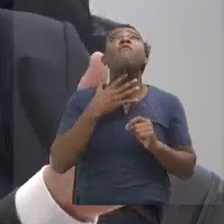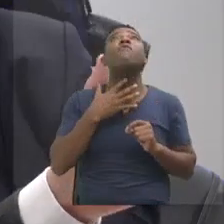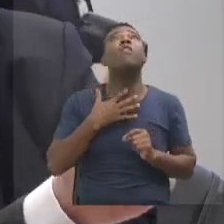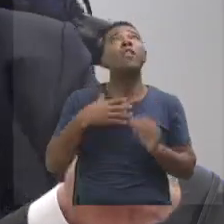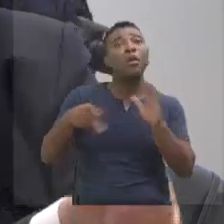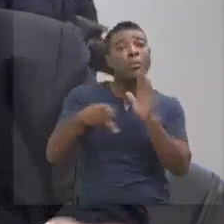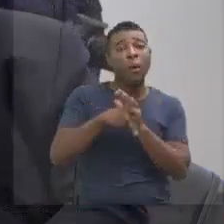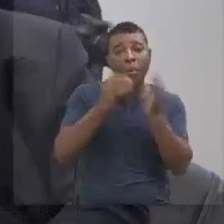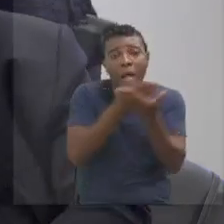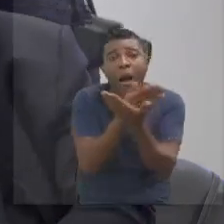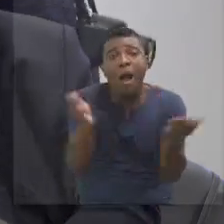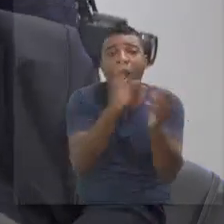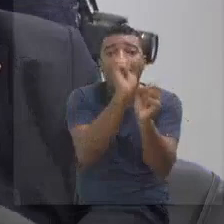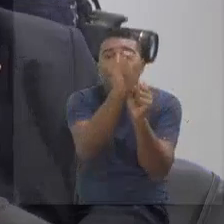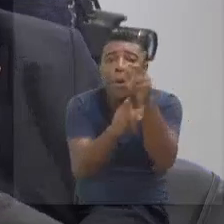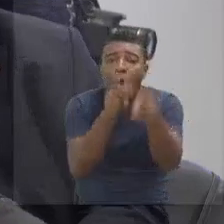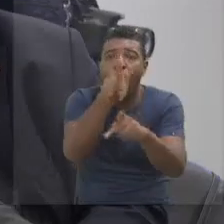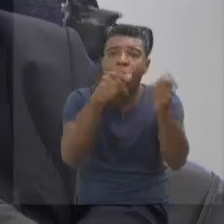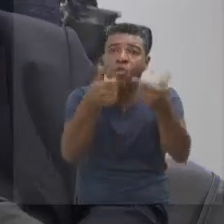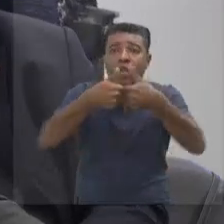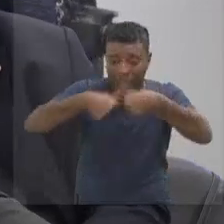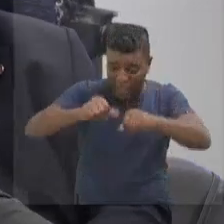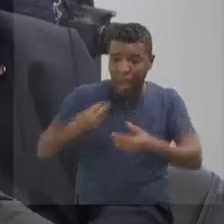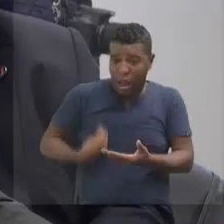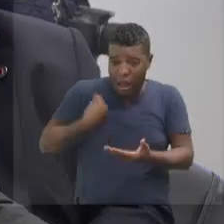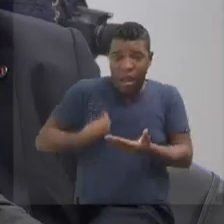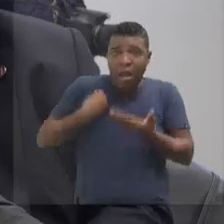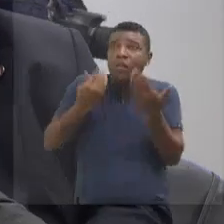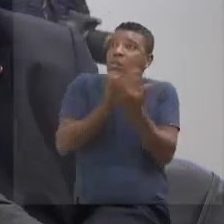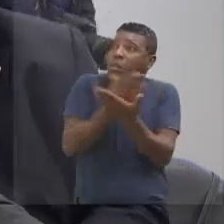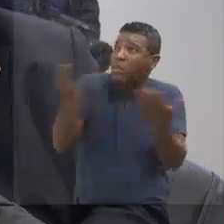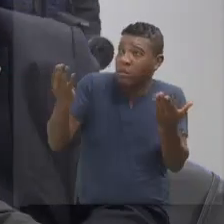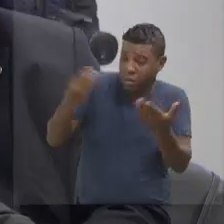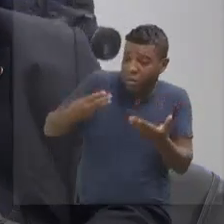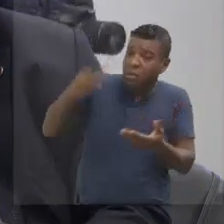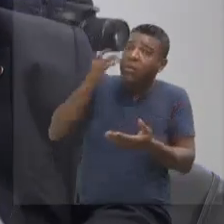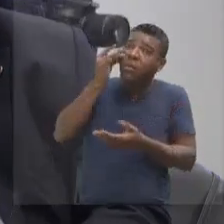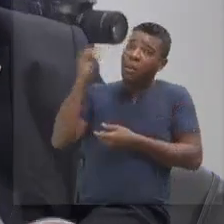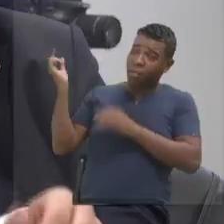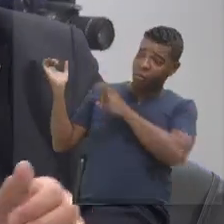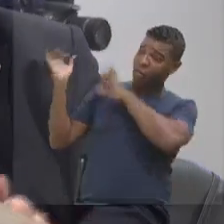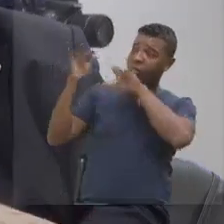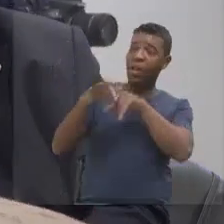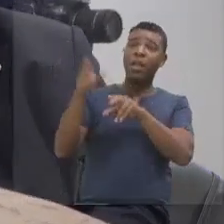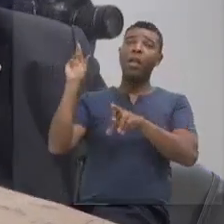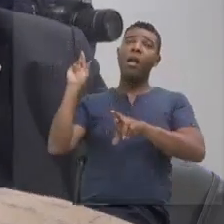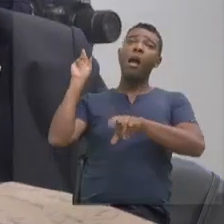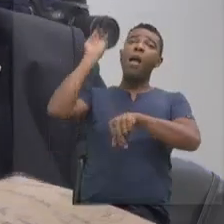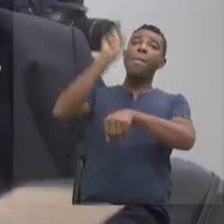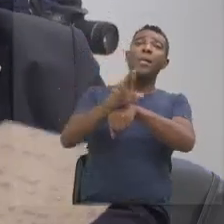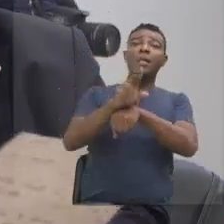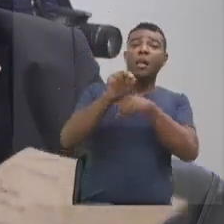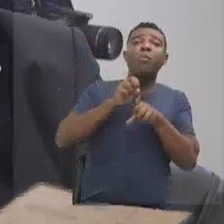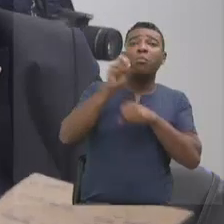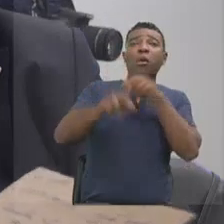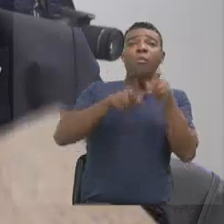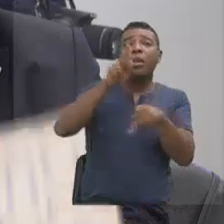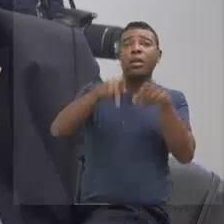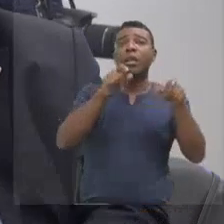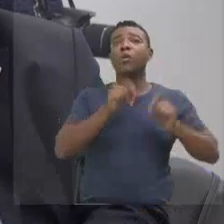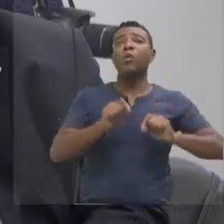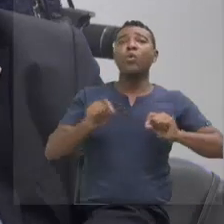desse povo que está aqui presente representando a população desses